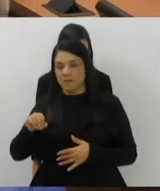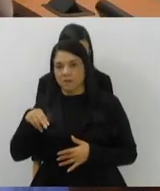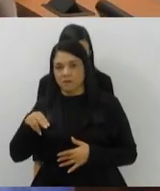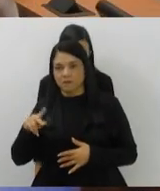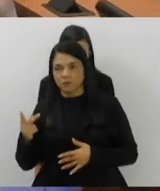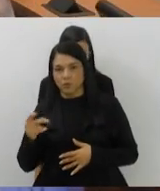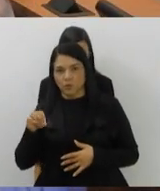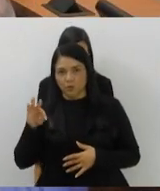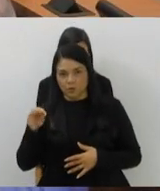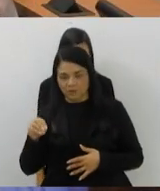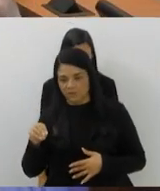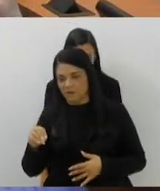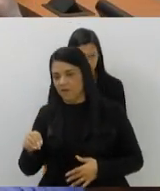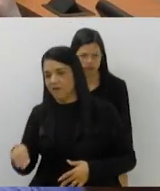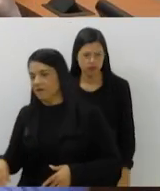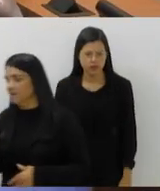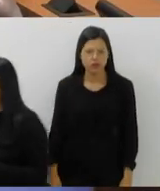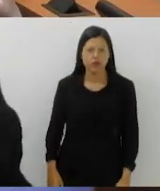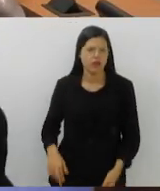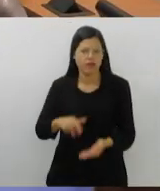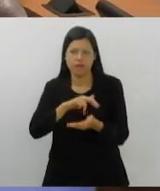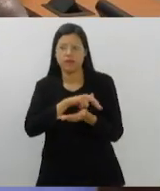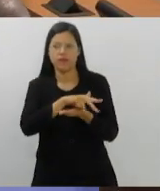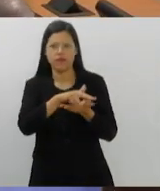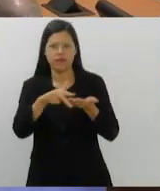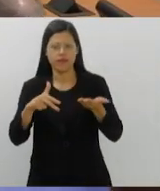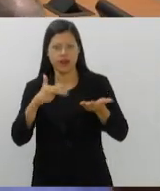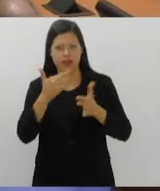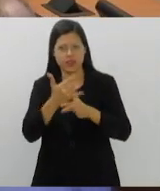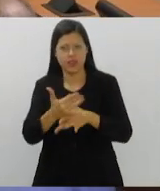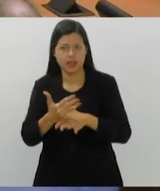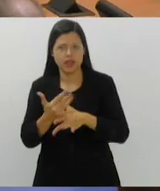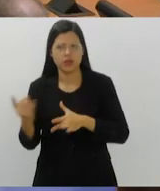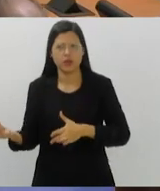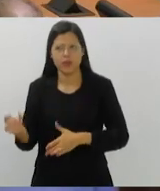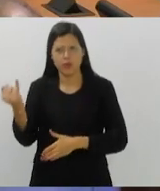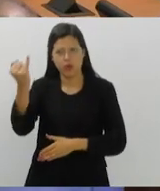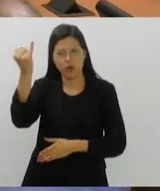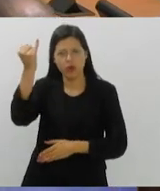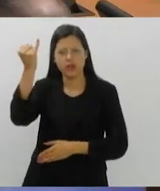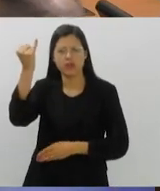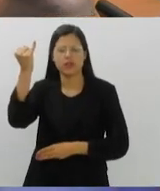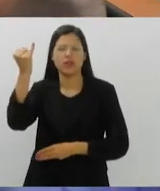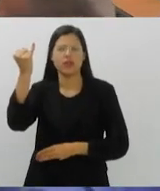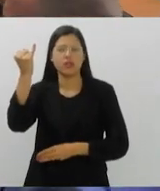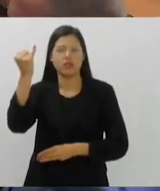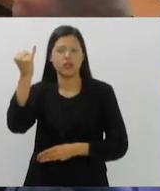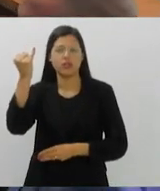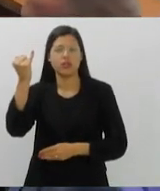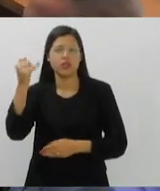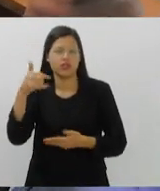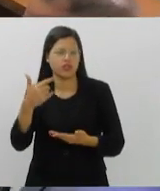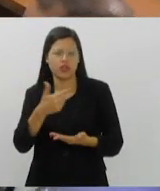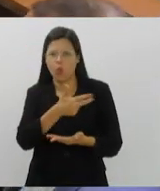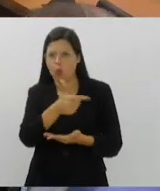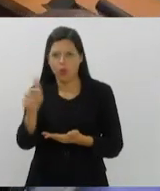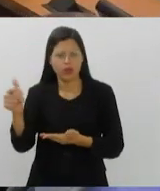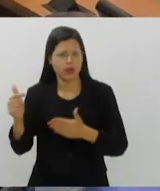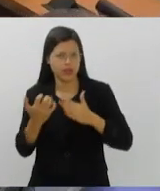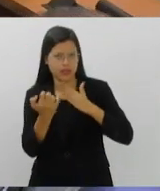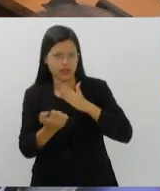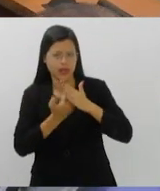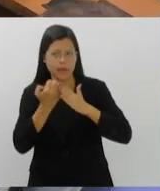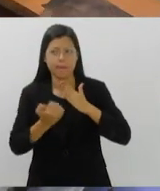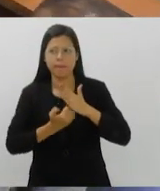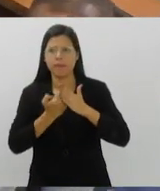Santos, em várias cidades importantes, onde existia a Eternite e outras empresas que